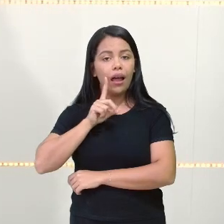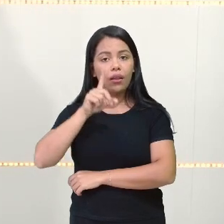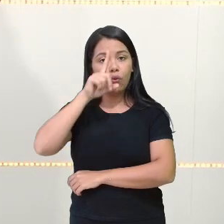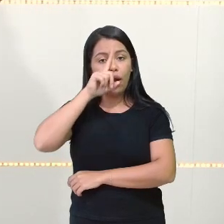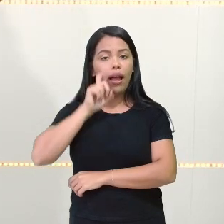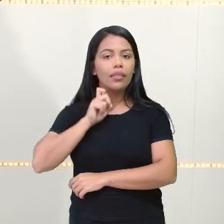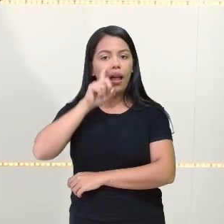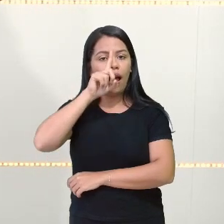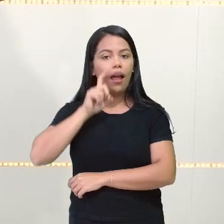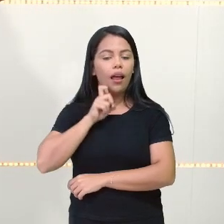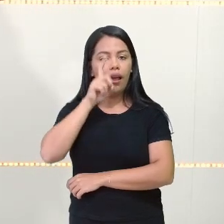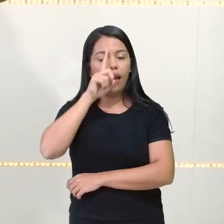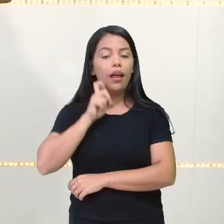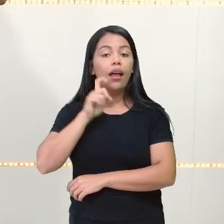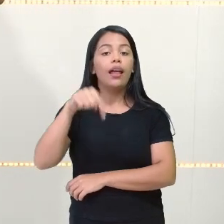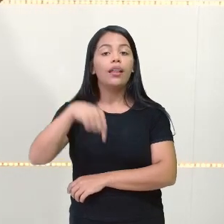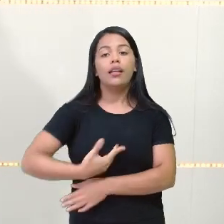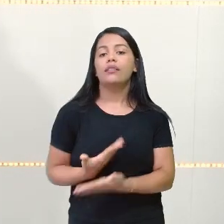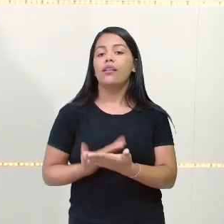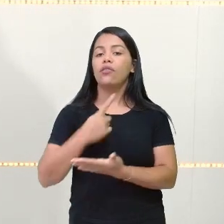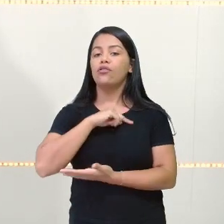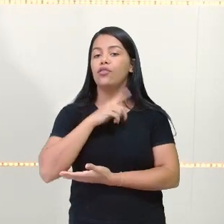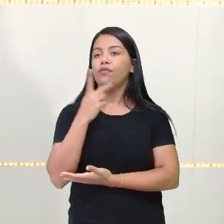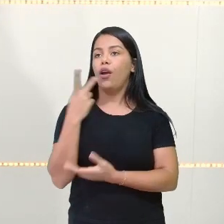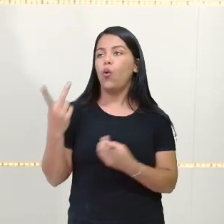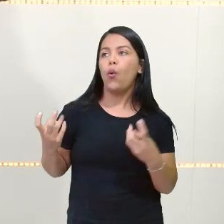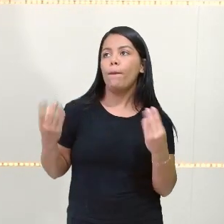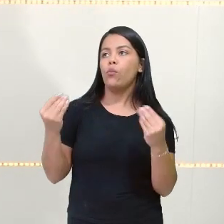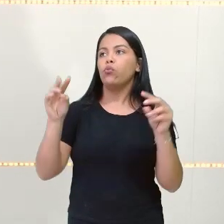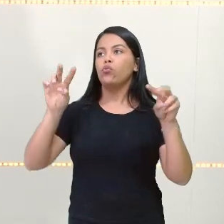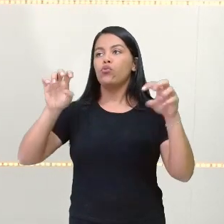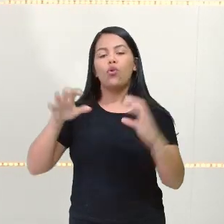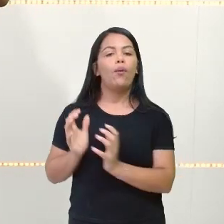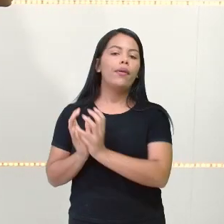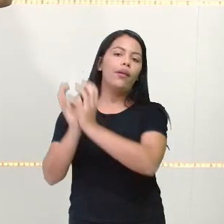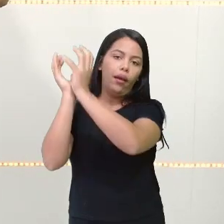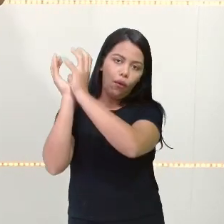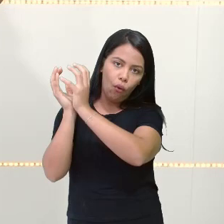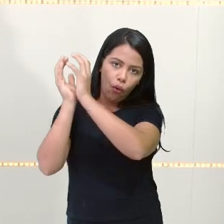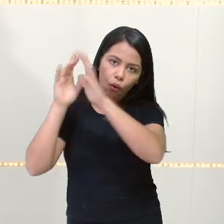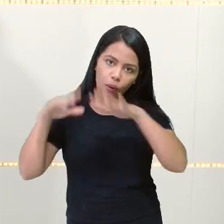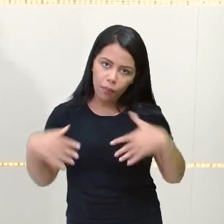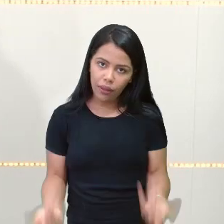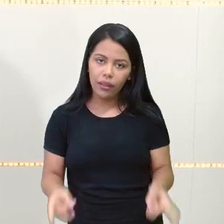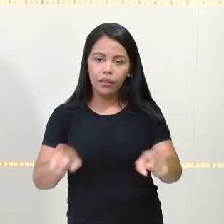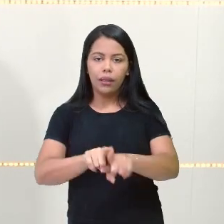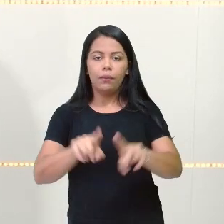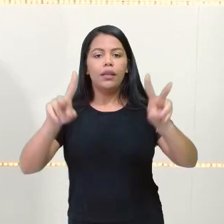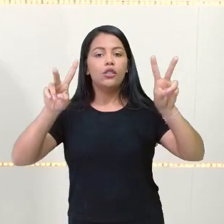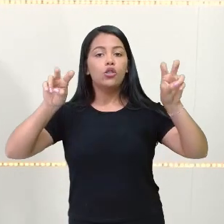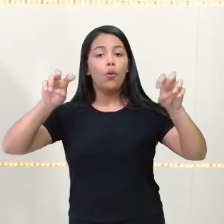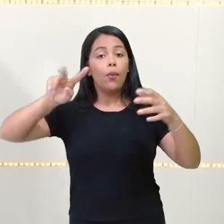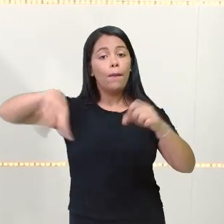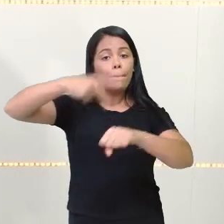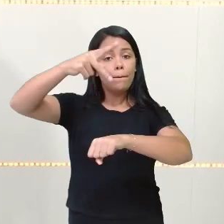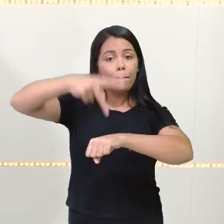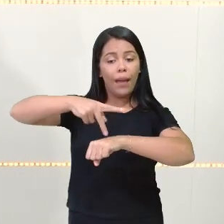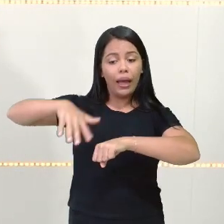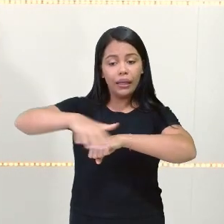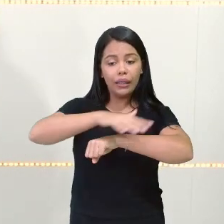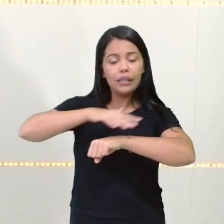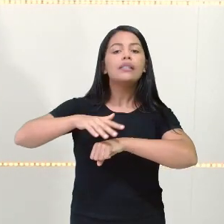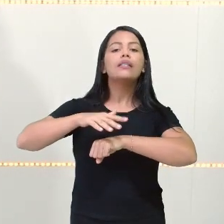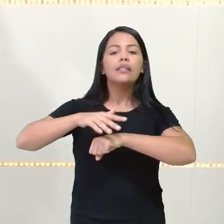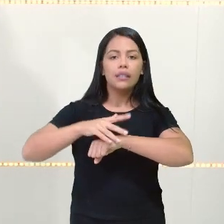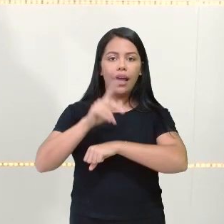falado bastante sobre a questão da Copa, a questão do lugar Catar em si, né? E a gente vai continuar